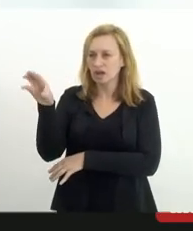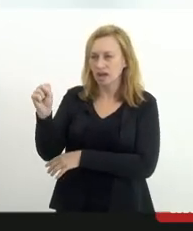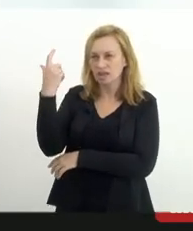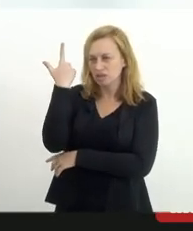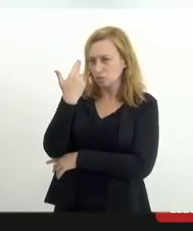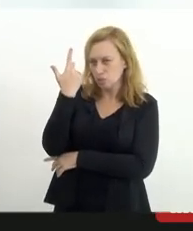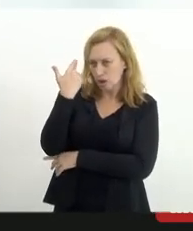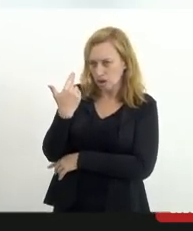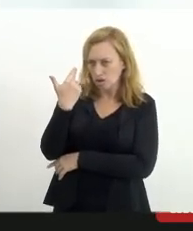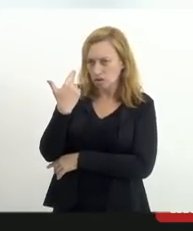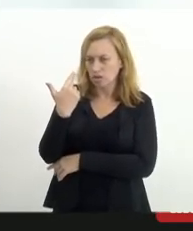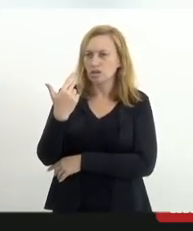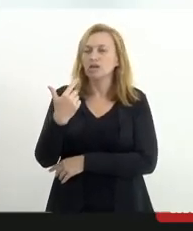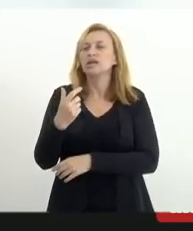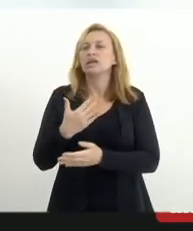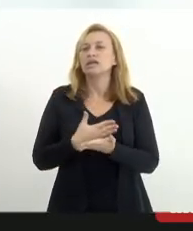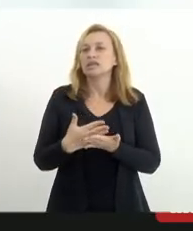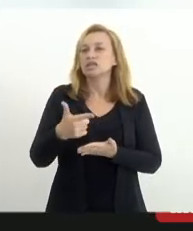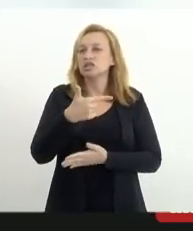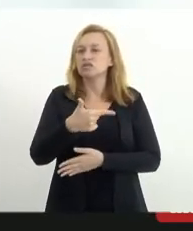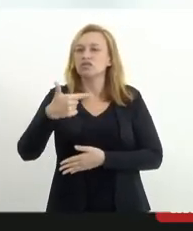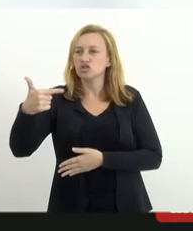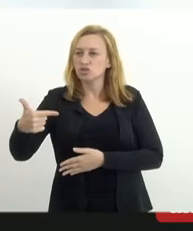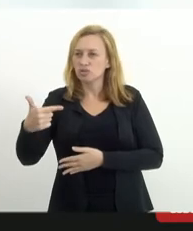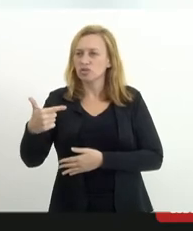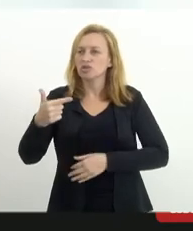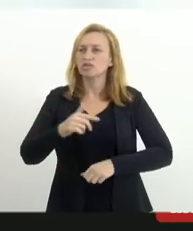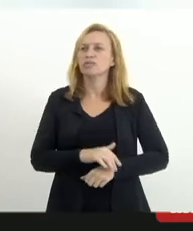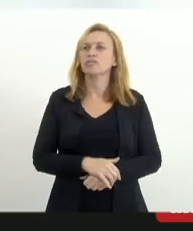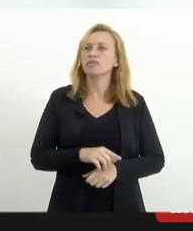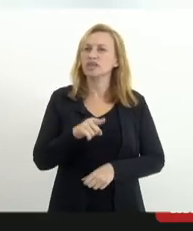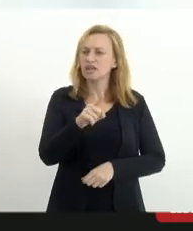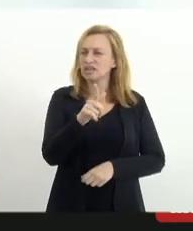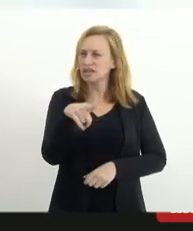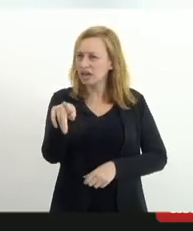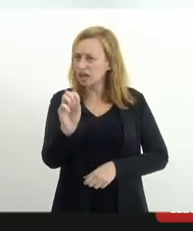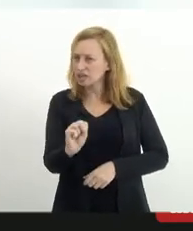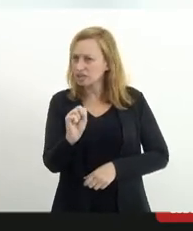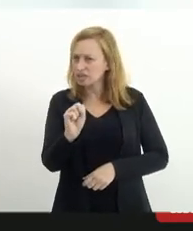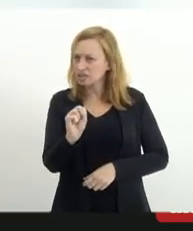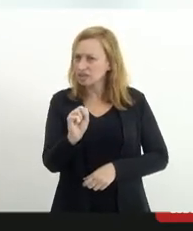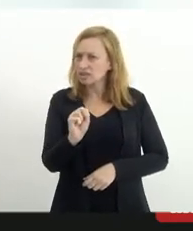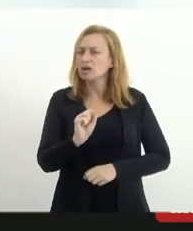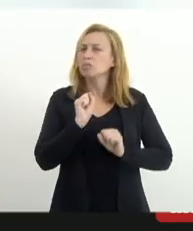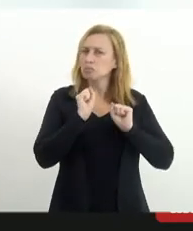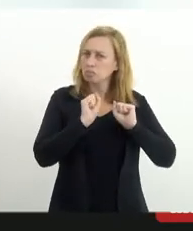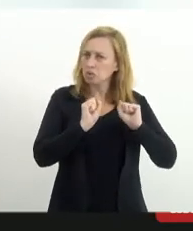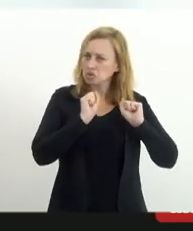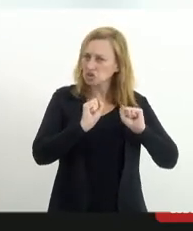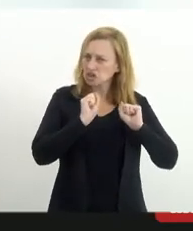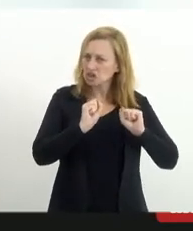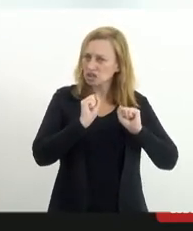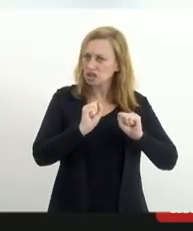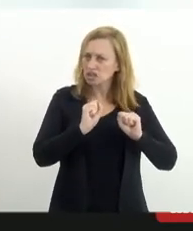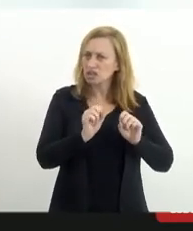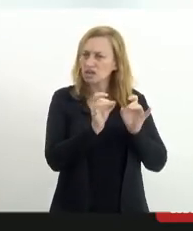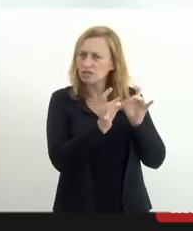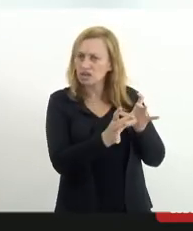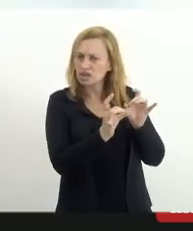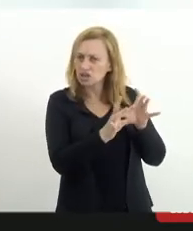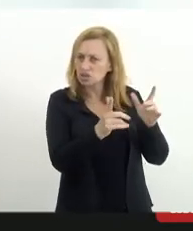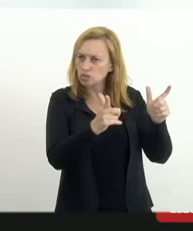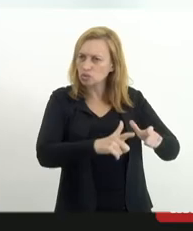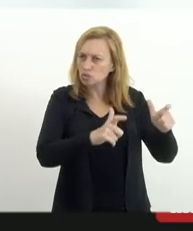Vai ser no início de 2022. E esse gás poderia ser vendido para o